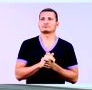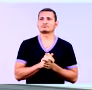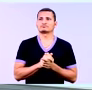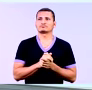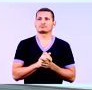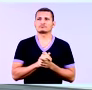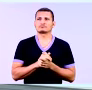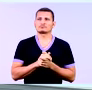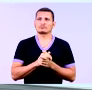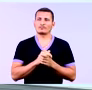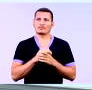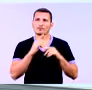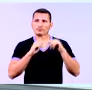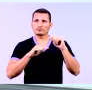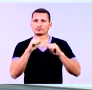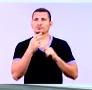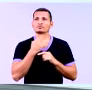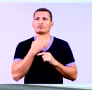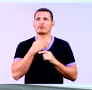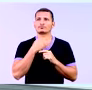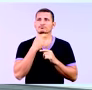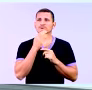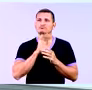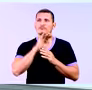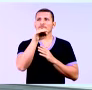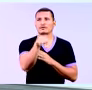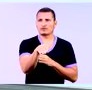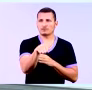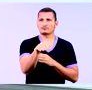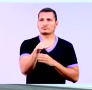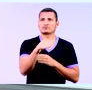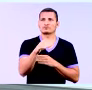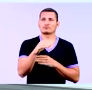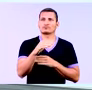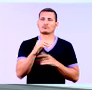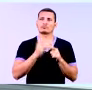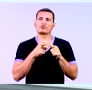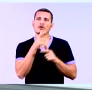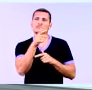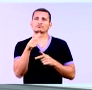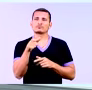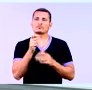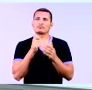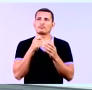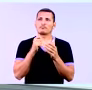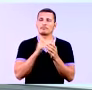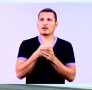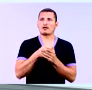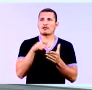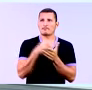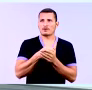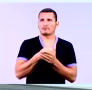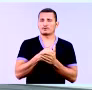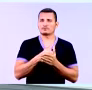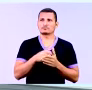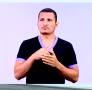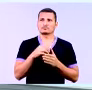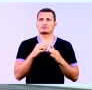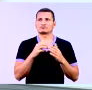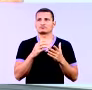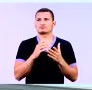Veja, o produto não pode ser enviado para o consumidor porque ele não efetivou o pagamento, ele não fez o pagamento. A empresa, a menos que queira